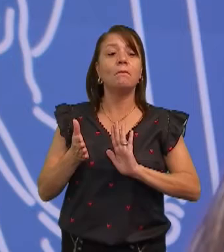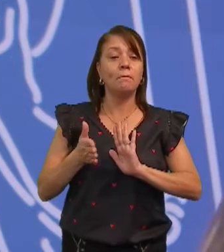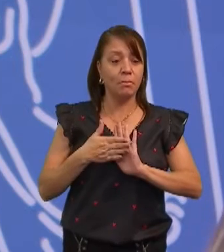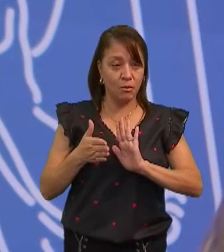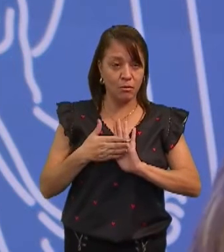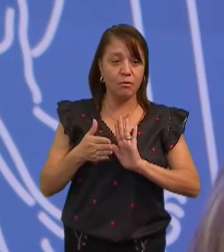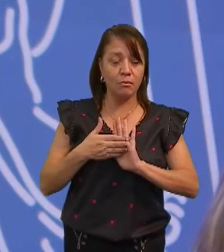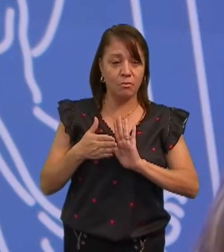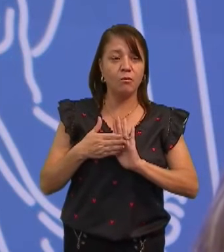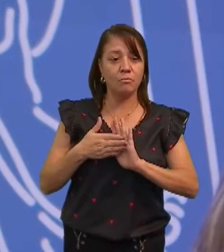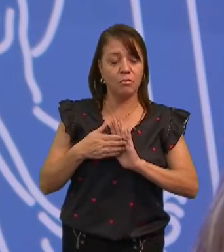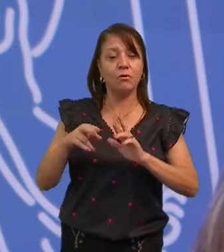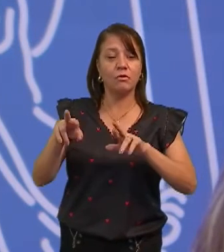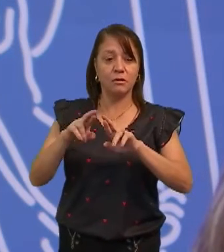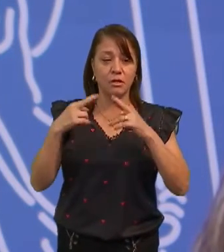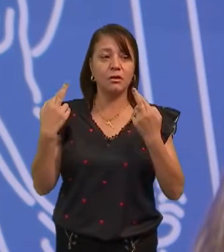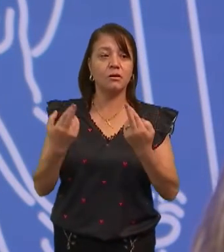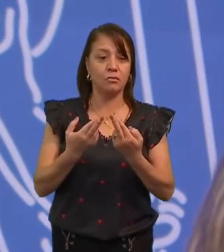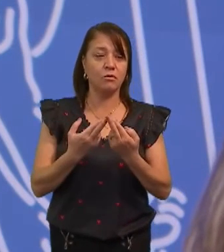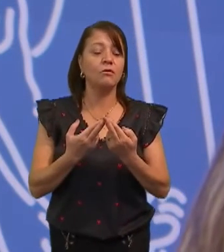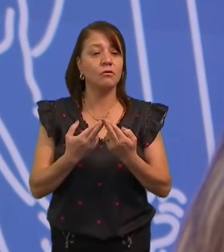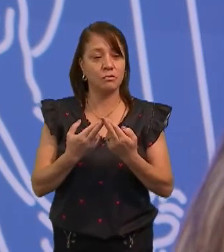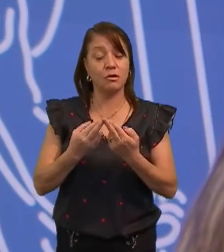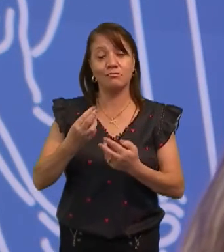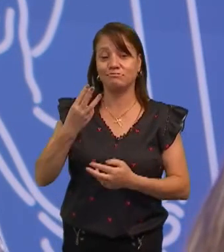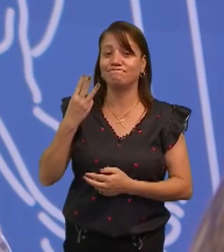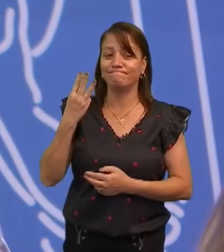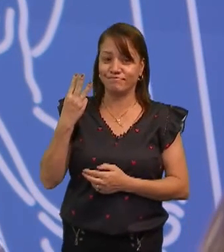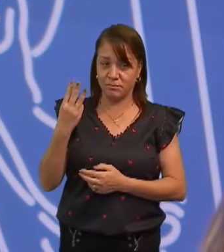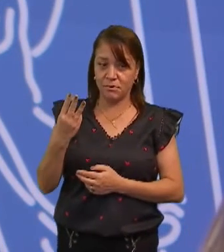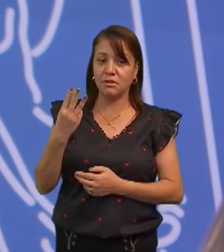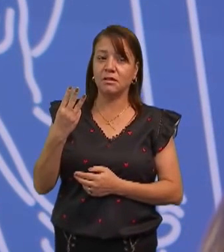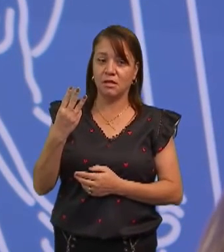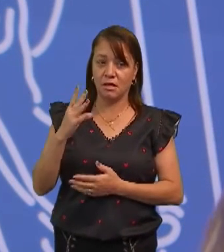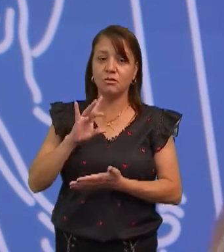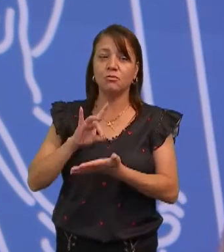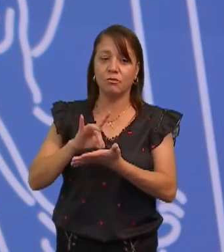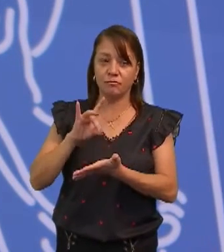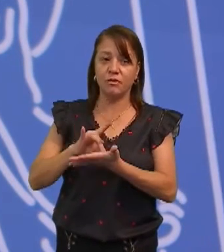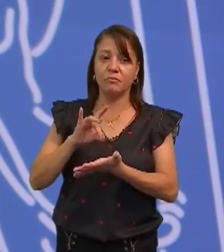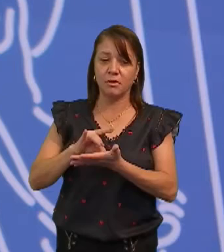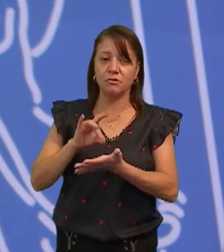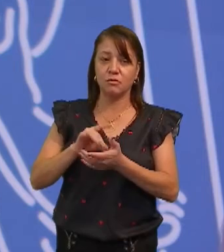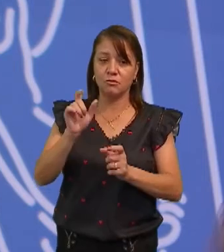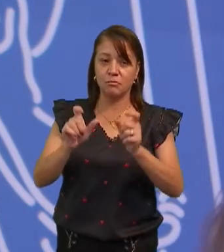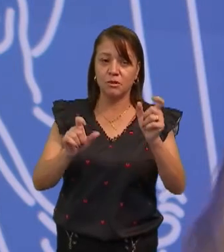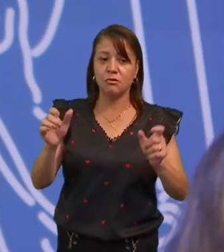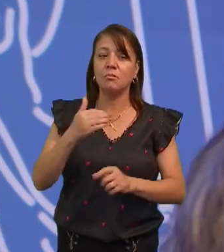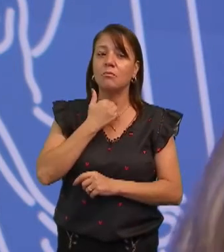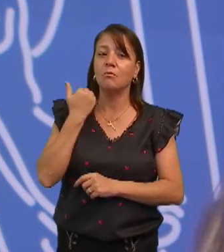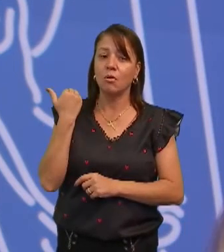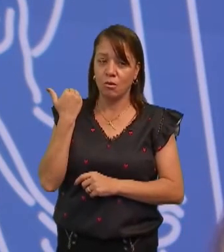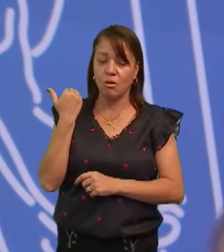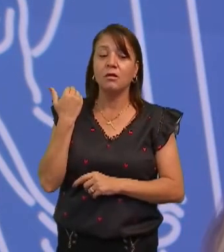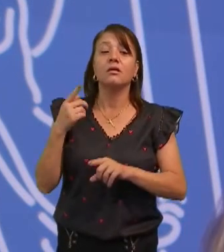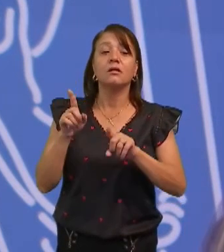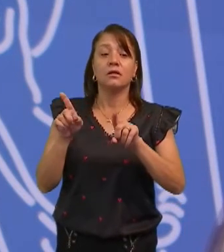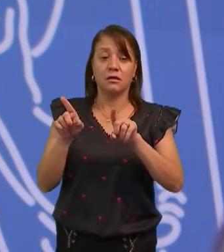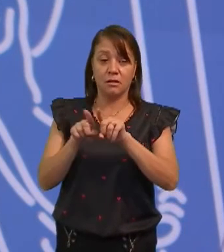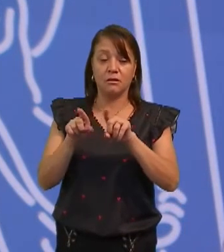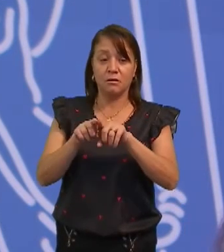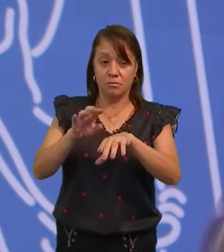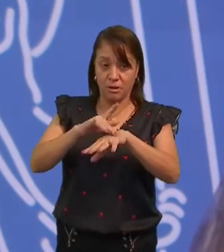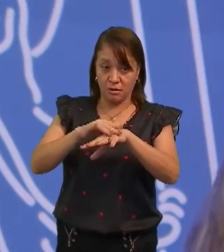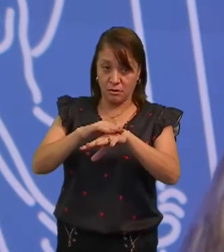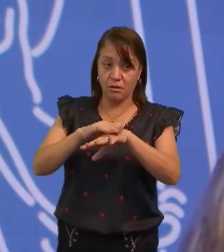era então eram três óbitos confirmados né e em torno ali de 1500 a 2.000 pessoas diagnosticadas e eu fui